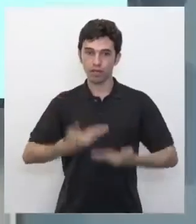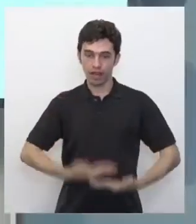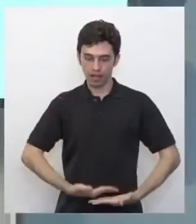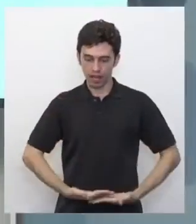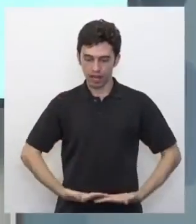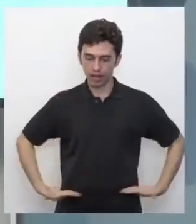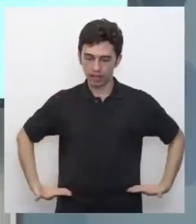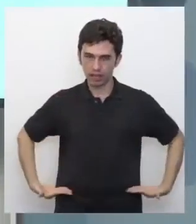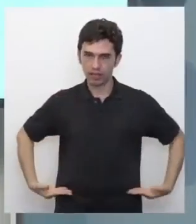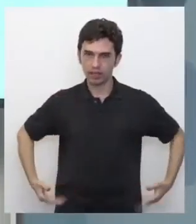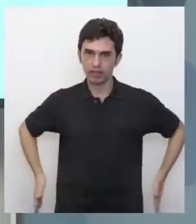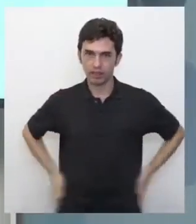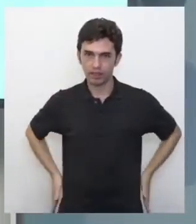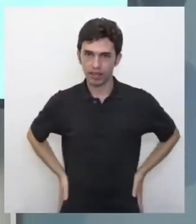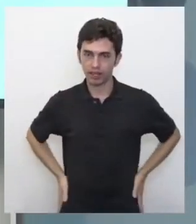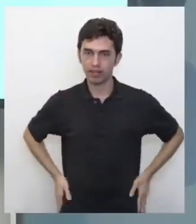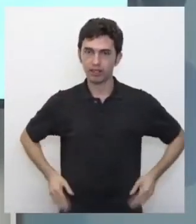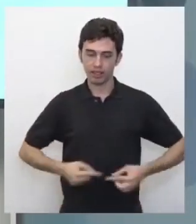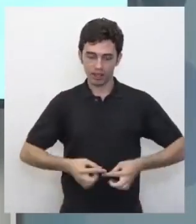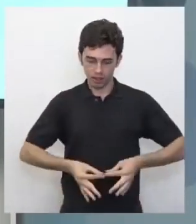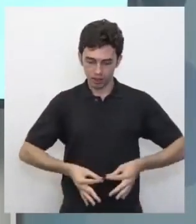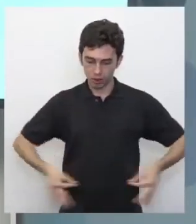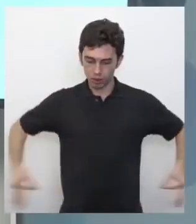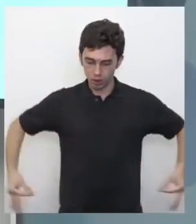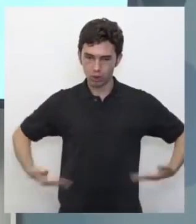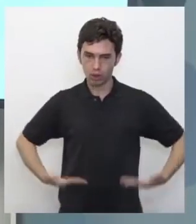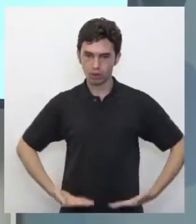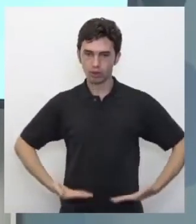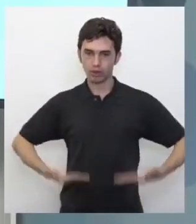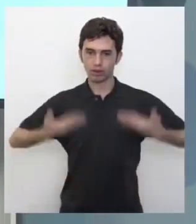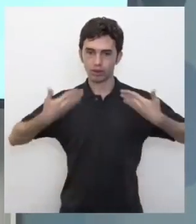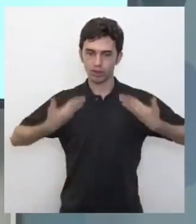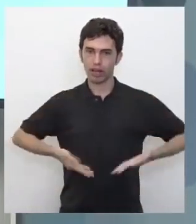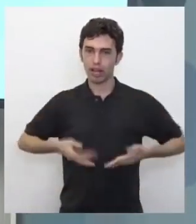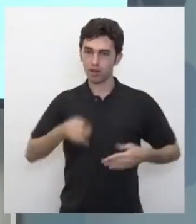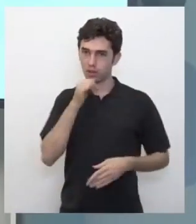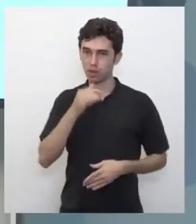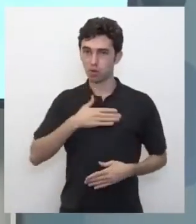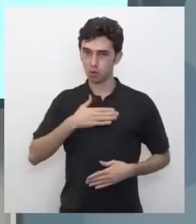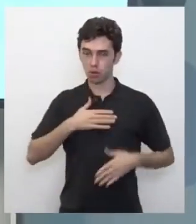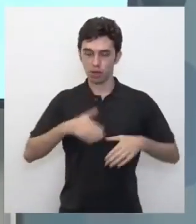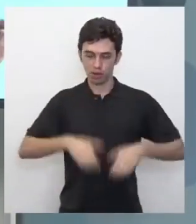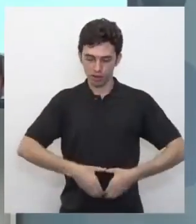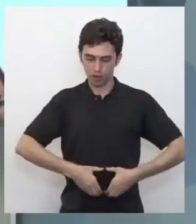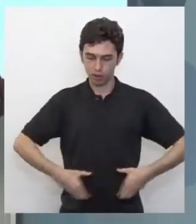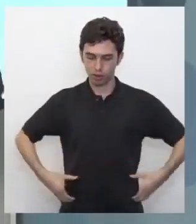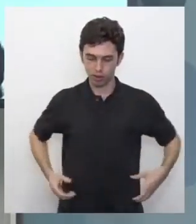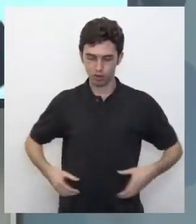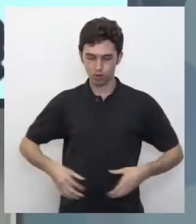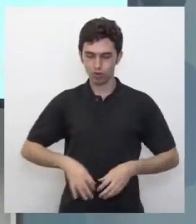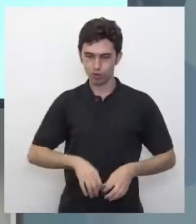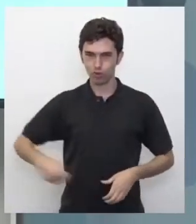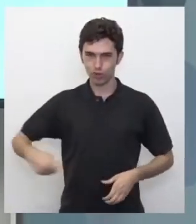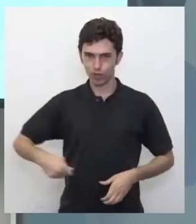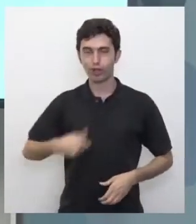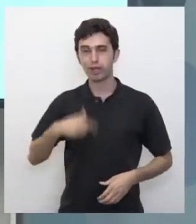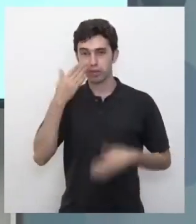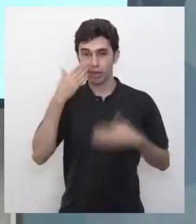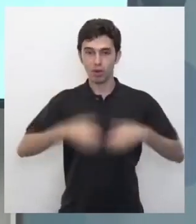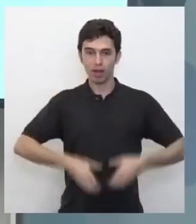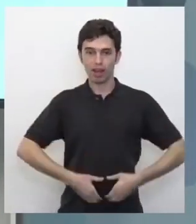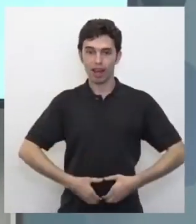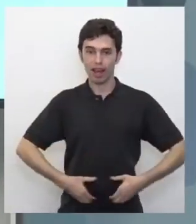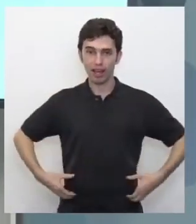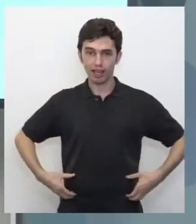quadril, né? Esse pedaço aqui, né? O meu tá até marcadinho hoje aqui, tá, gente? Com cintinho. Good. Tá? Então, justamente aqui, por